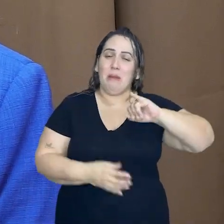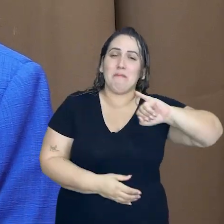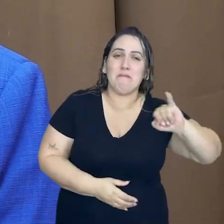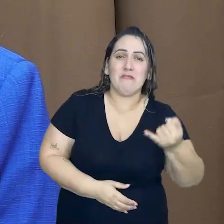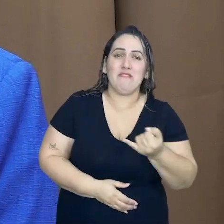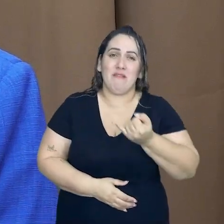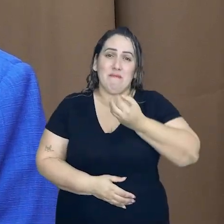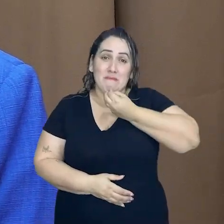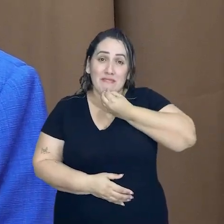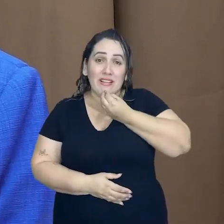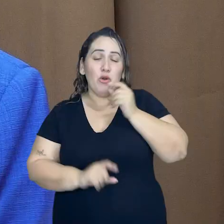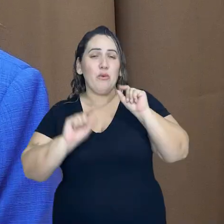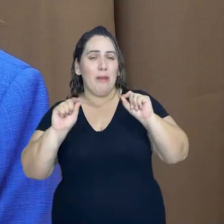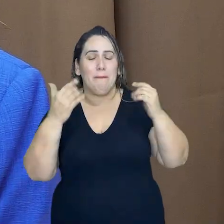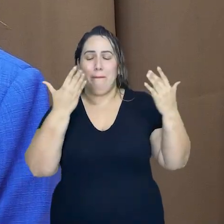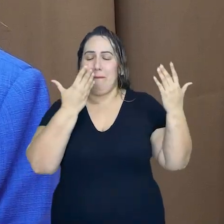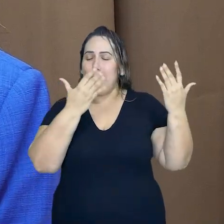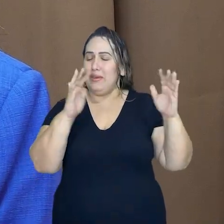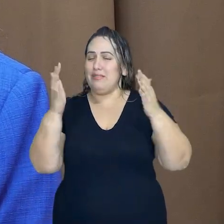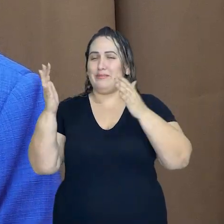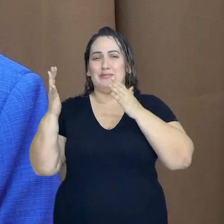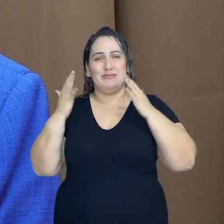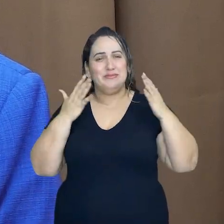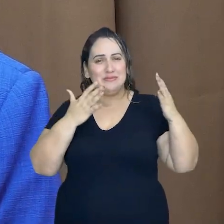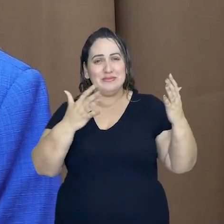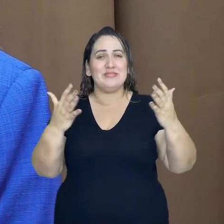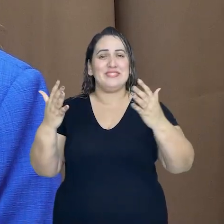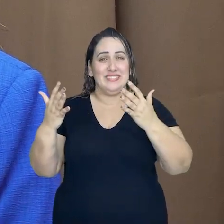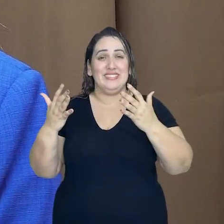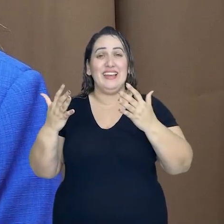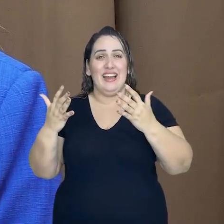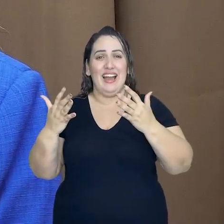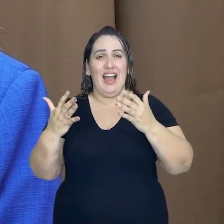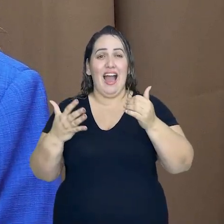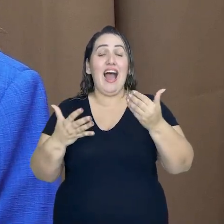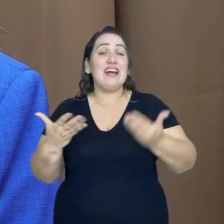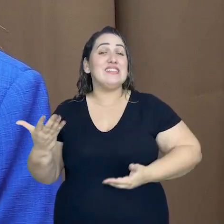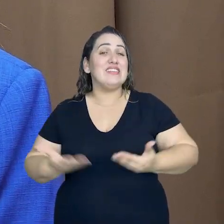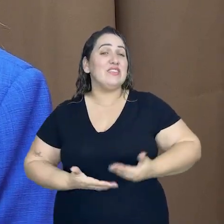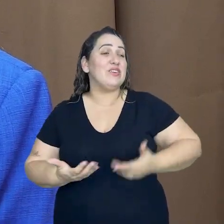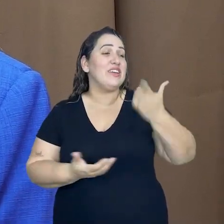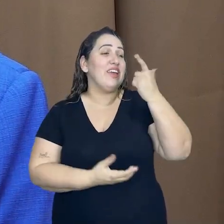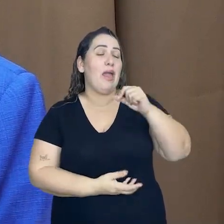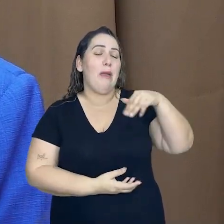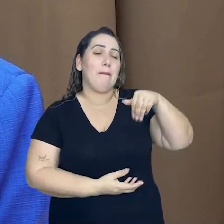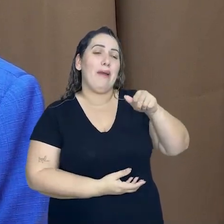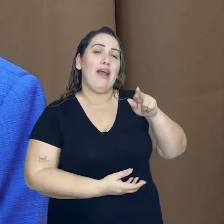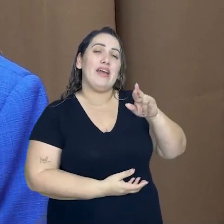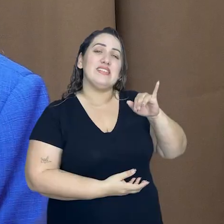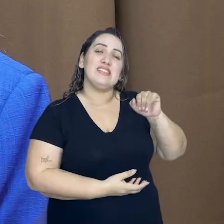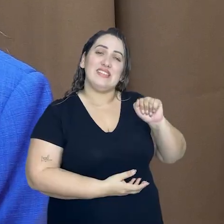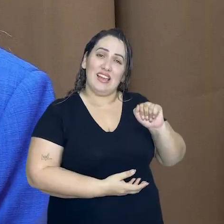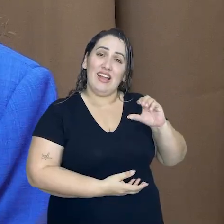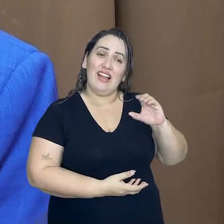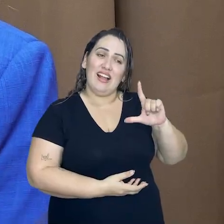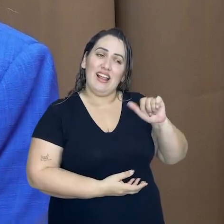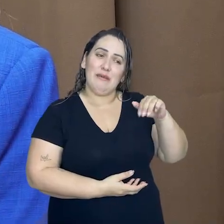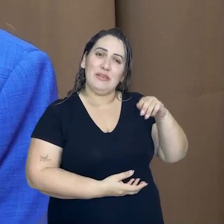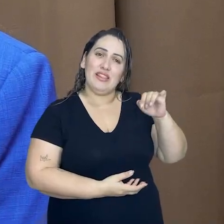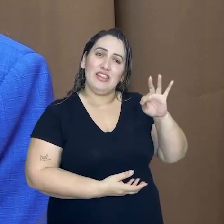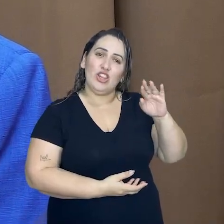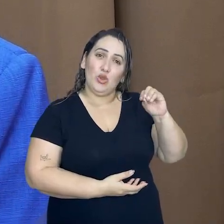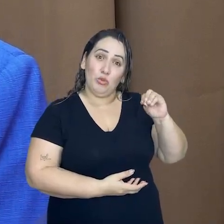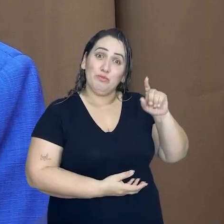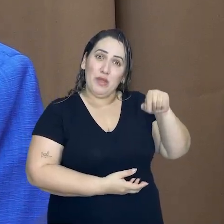aproveitar a oportunidade para parabenizar, né, a servidora Márcia Clementino, porque eu sei que foi ela